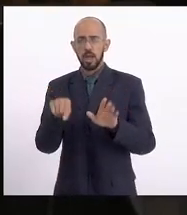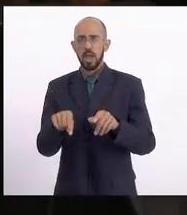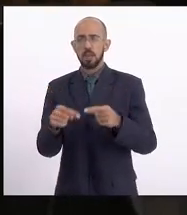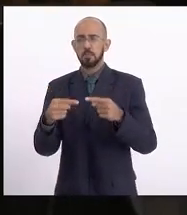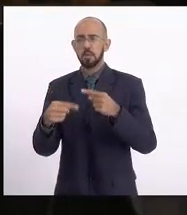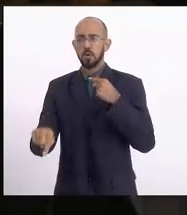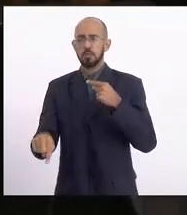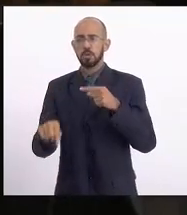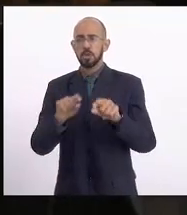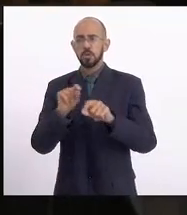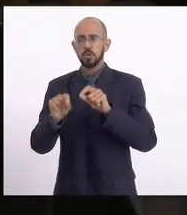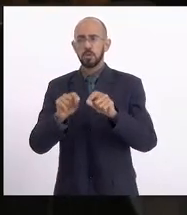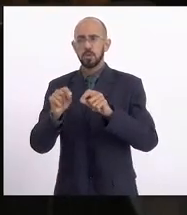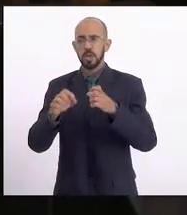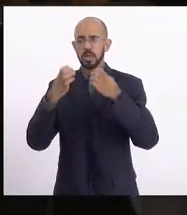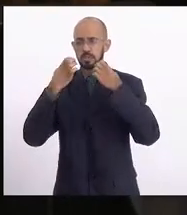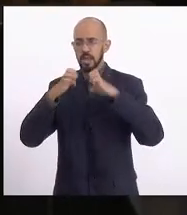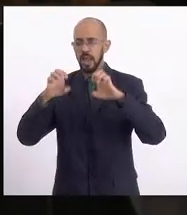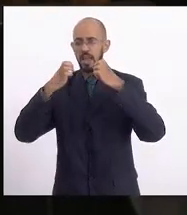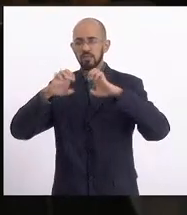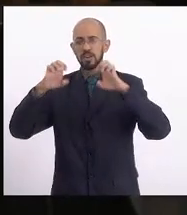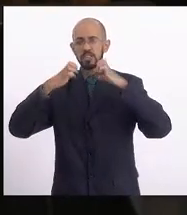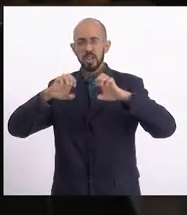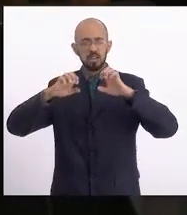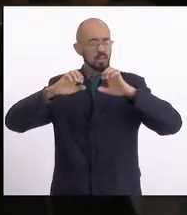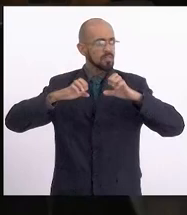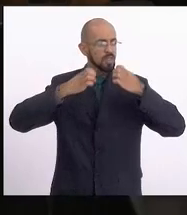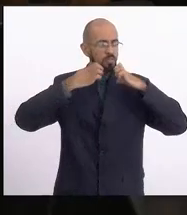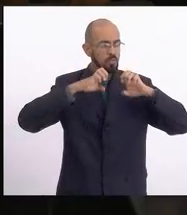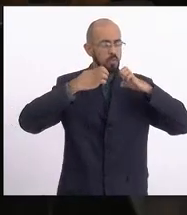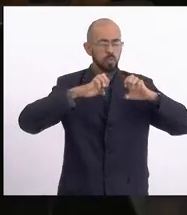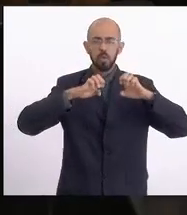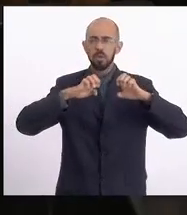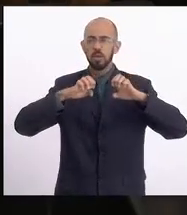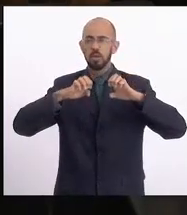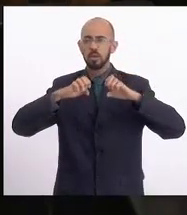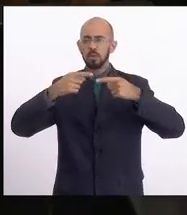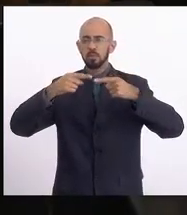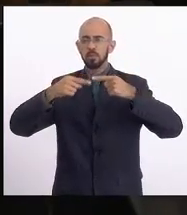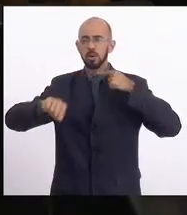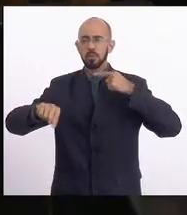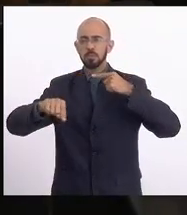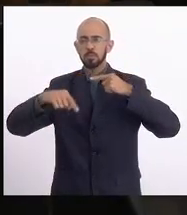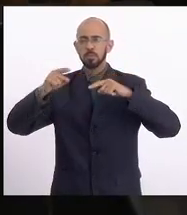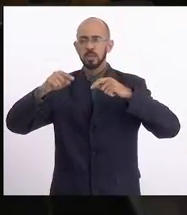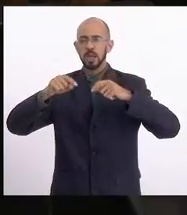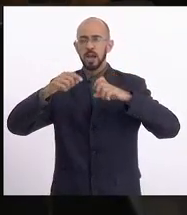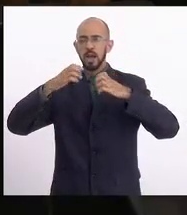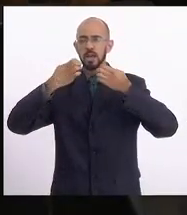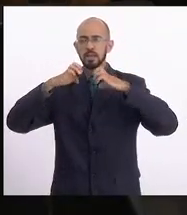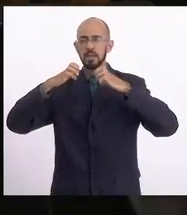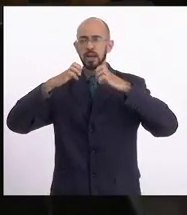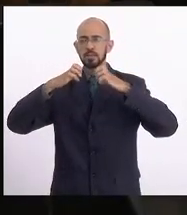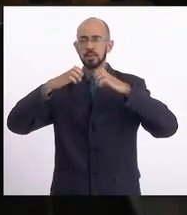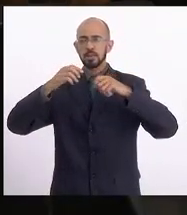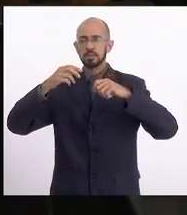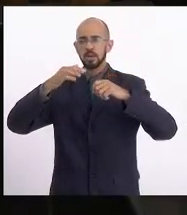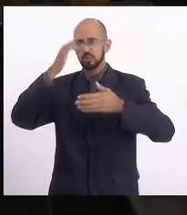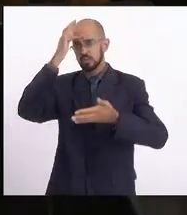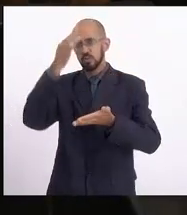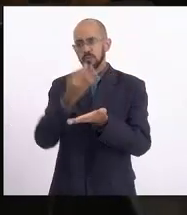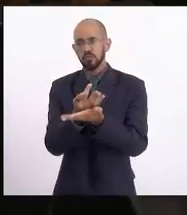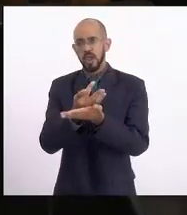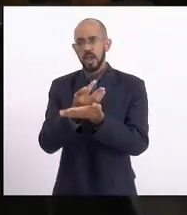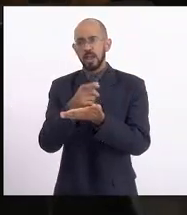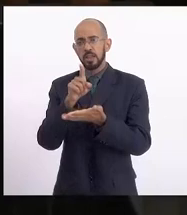o ato evangelístico de expressão de fé, da crença de uma pessoa naquilo que ela acredita, que